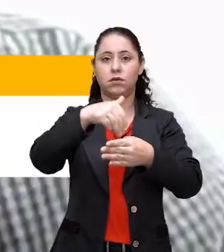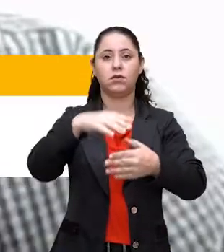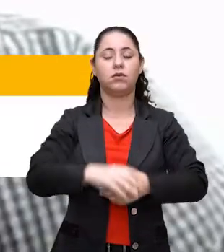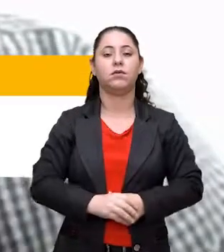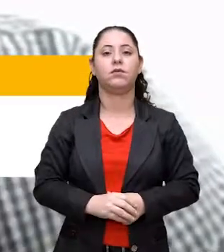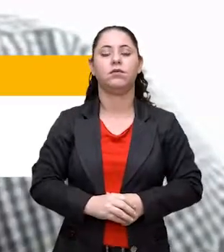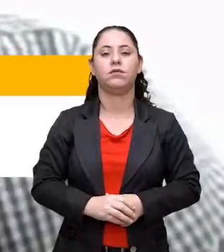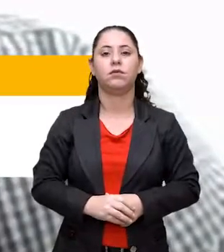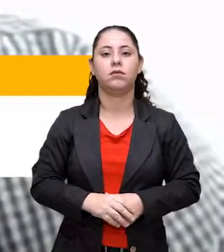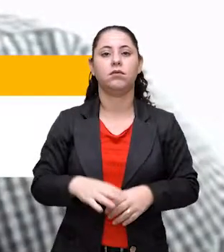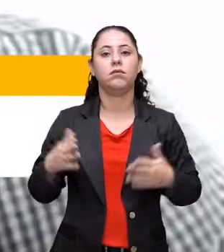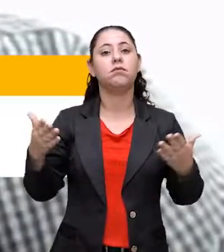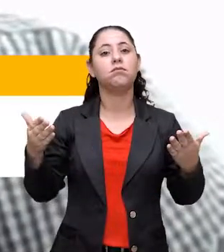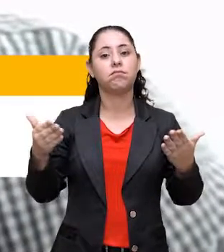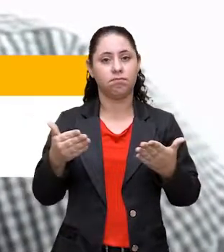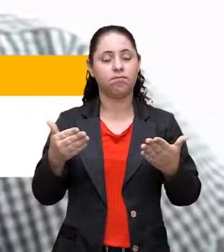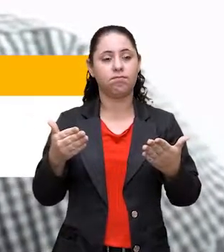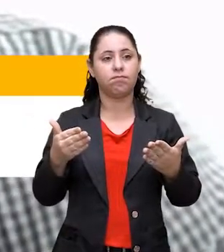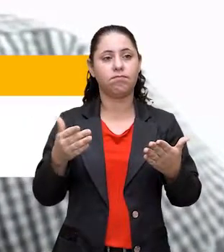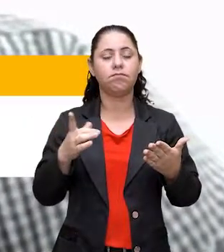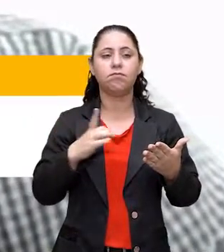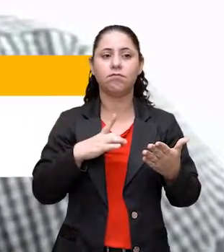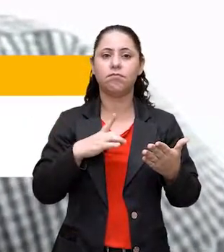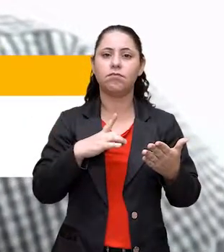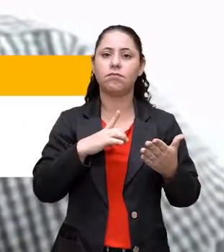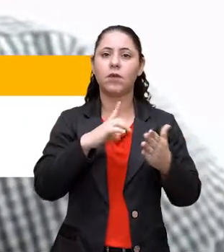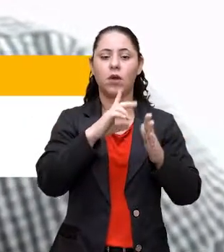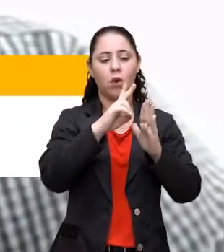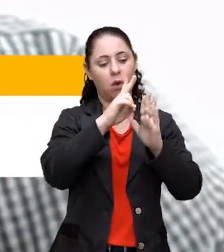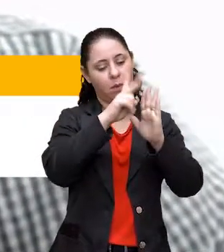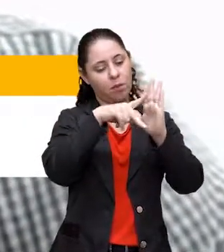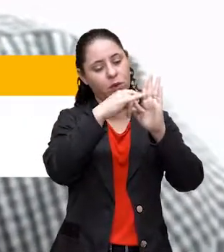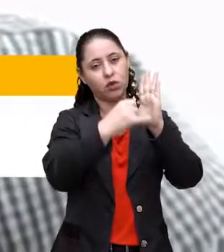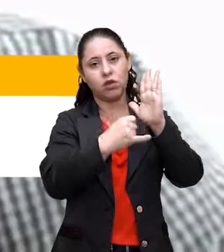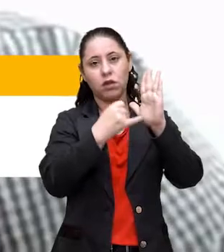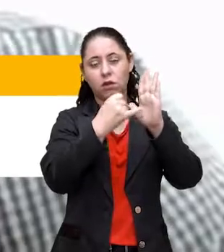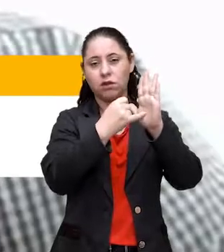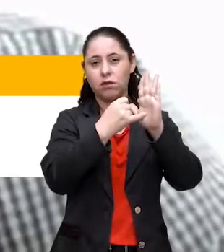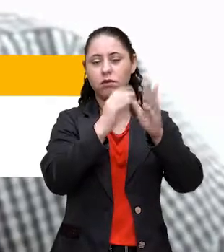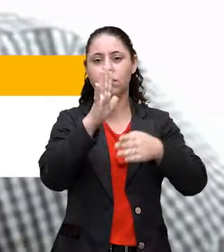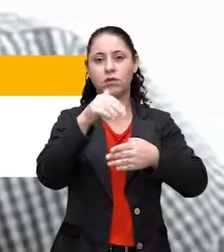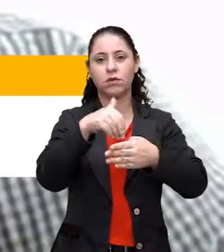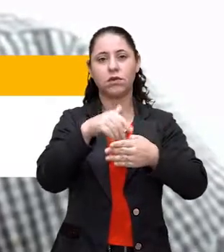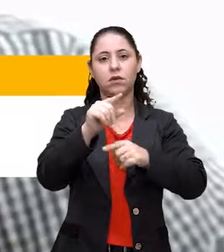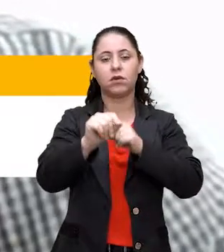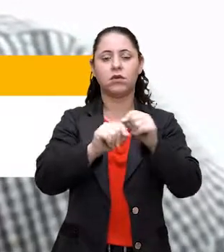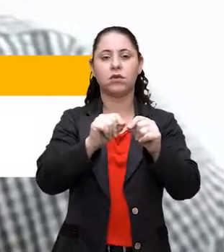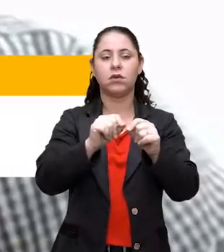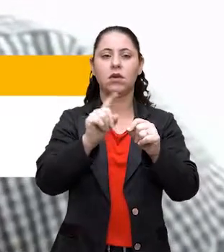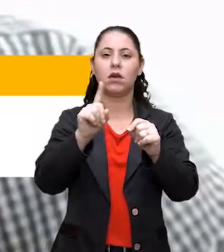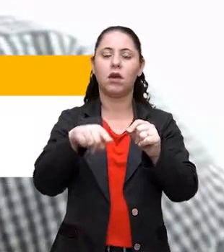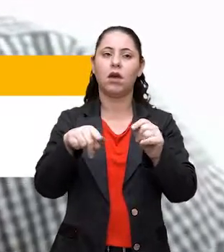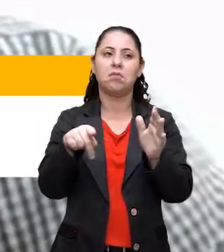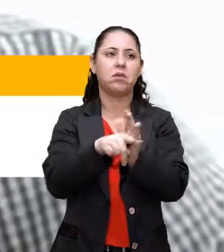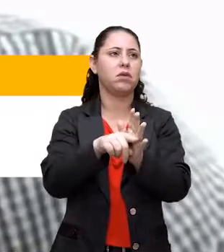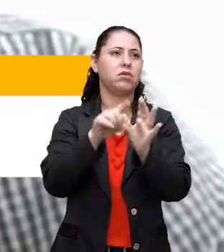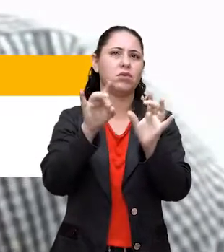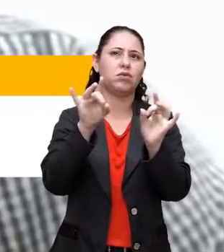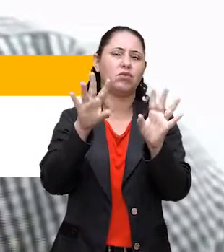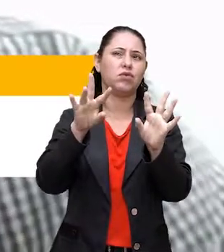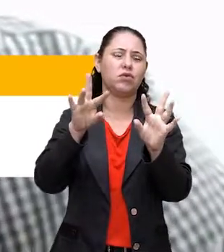votação. Hoje nós estamos com esse projeto votando para